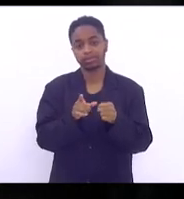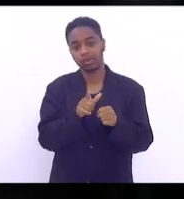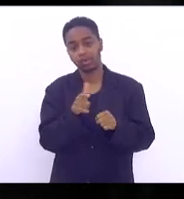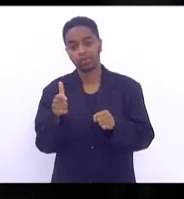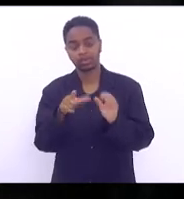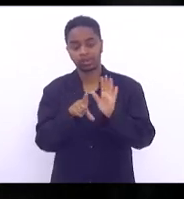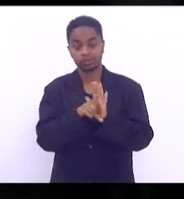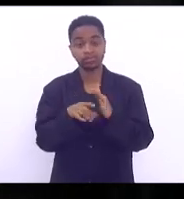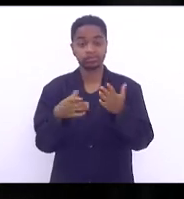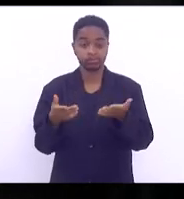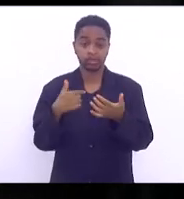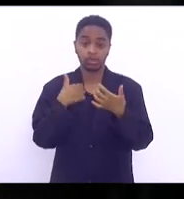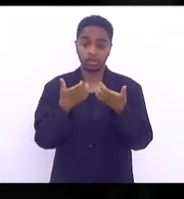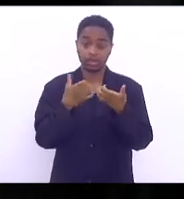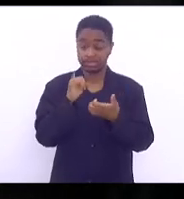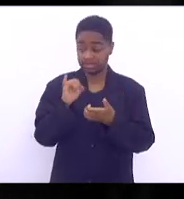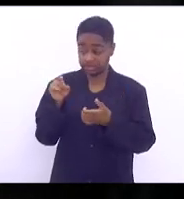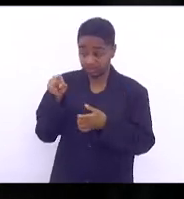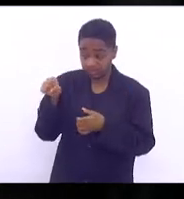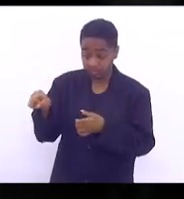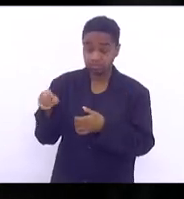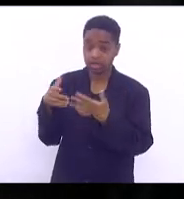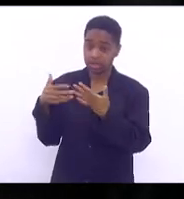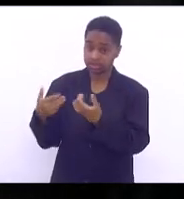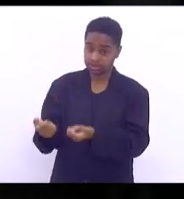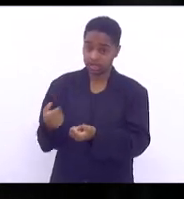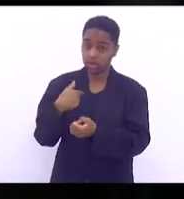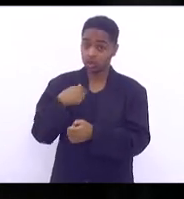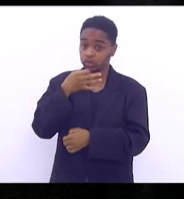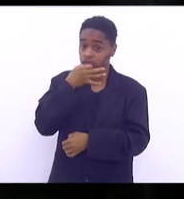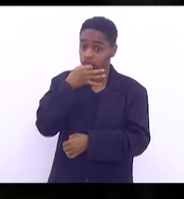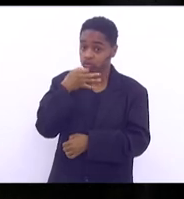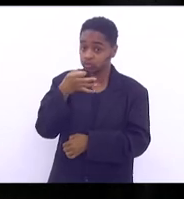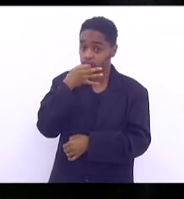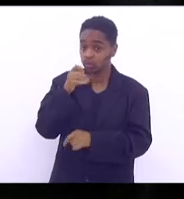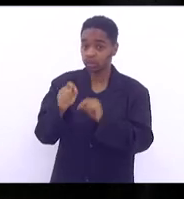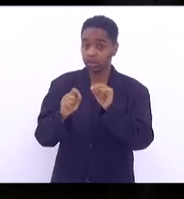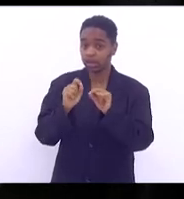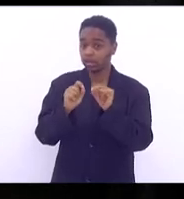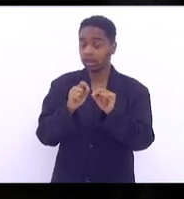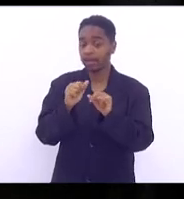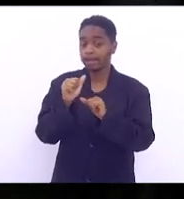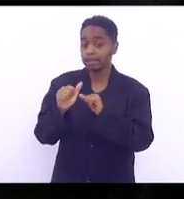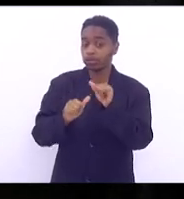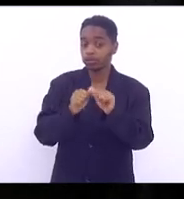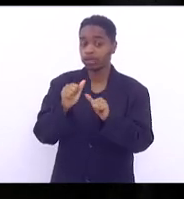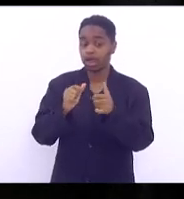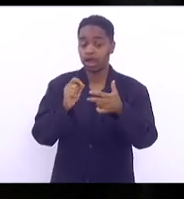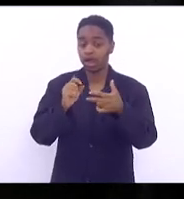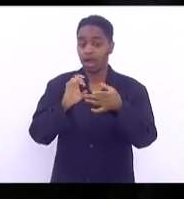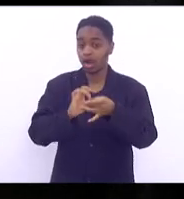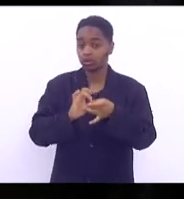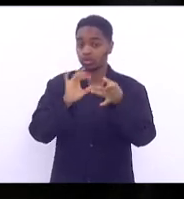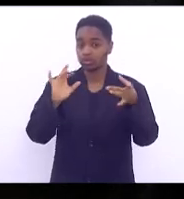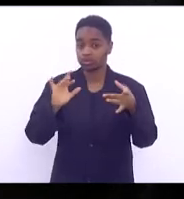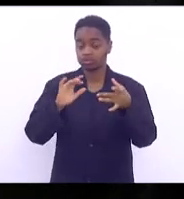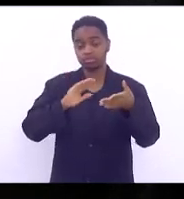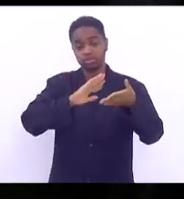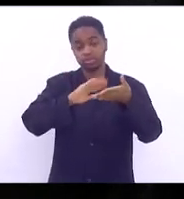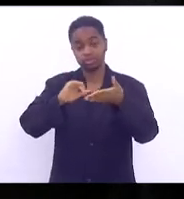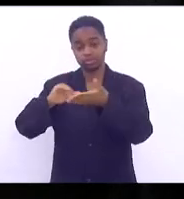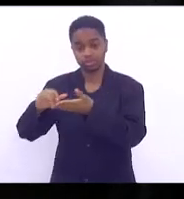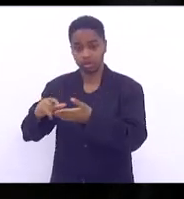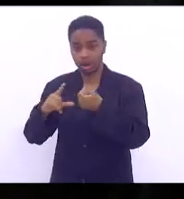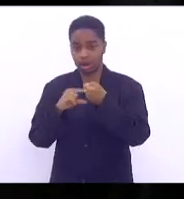Vossa Excelência assim o desejar... como sugestão... Transformar em autorizativo. Em autorizativo. Perfeito. E suprimir esses artigos.